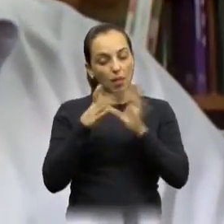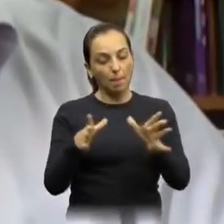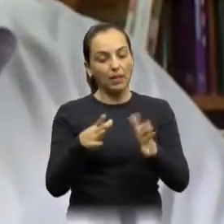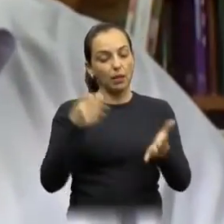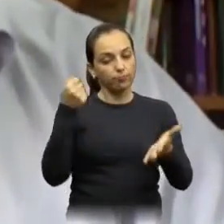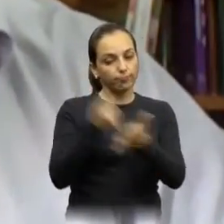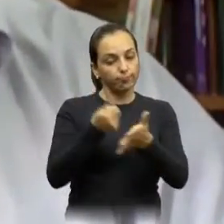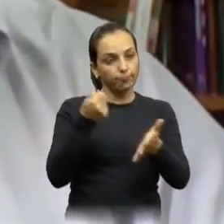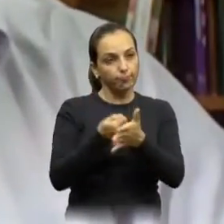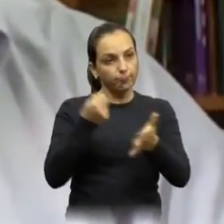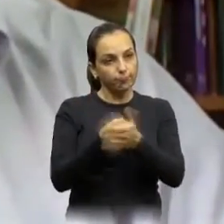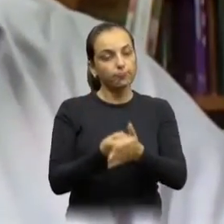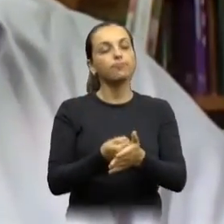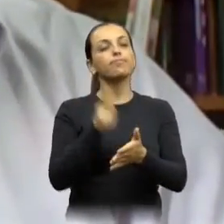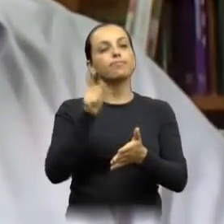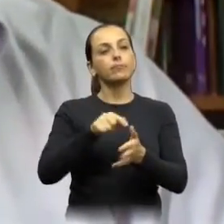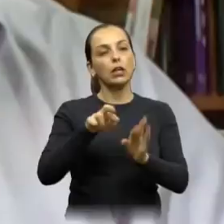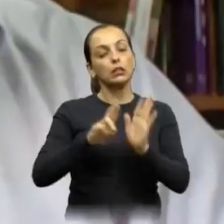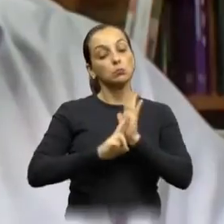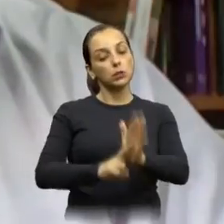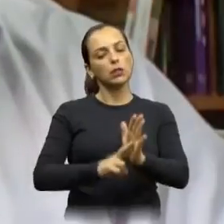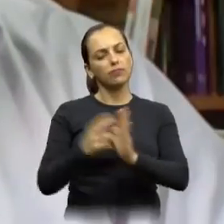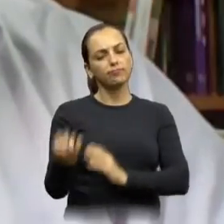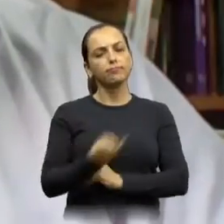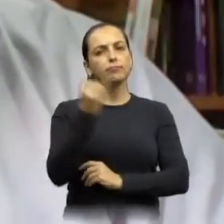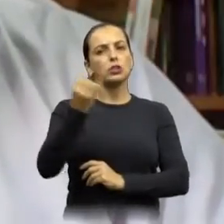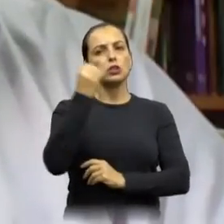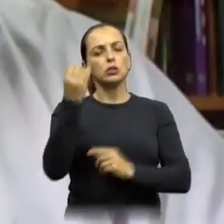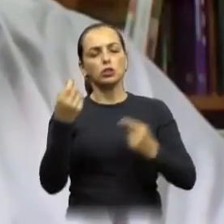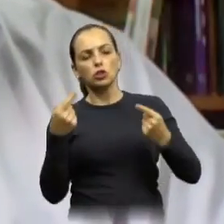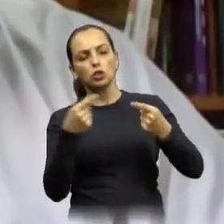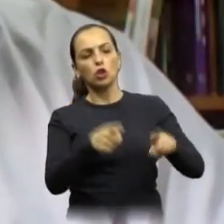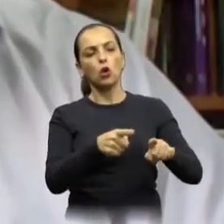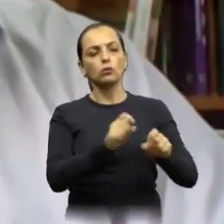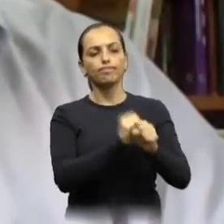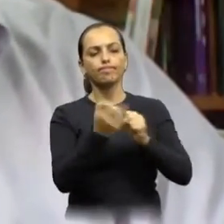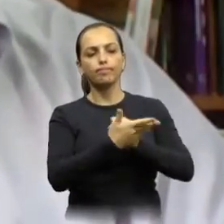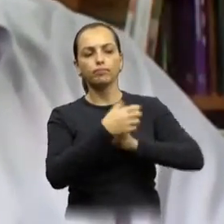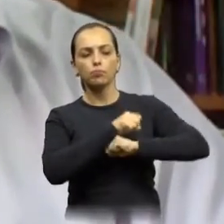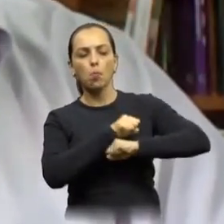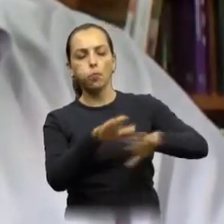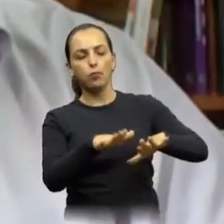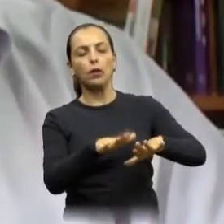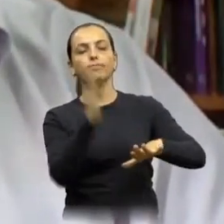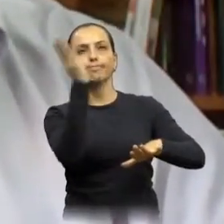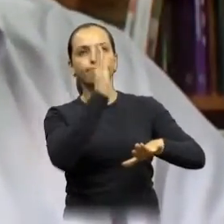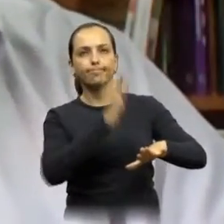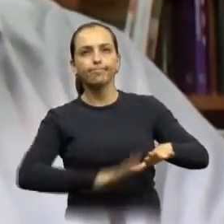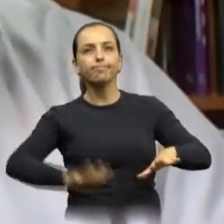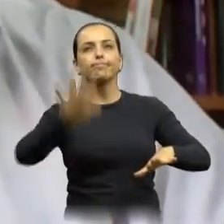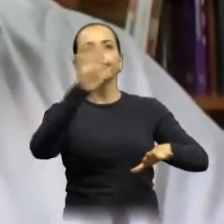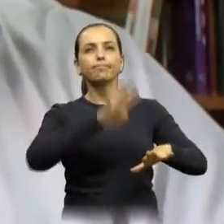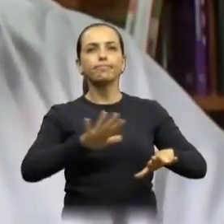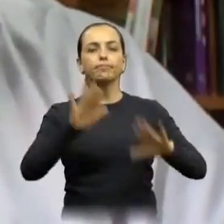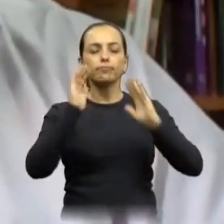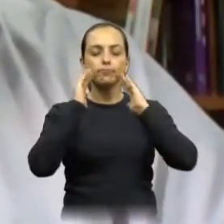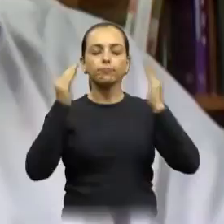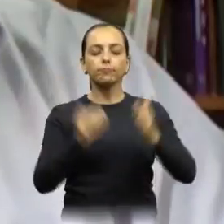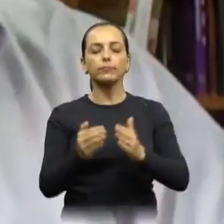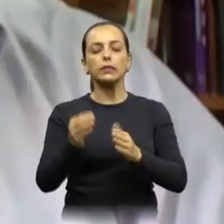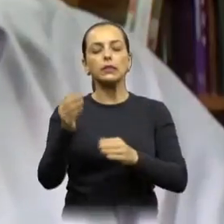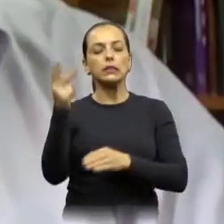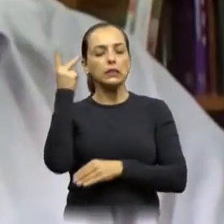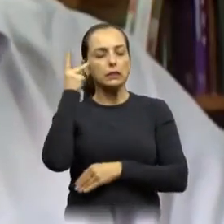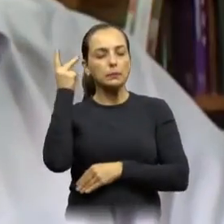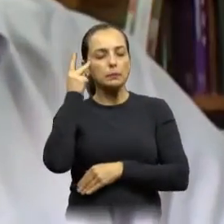e tinha um papel muito importante no combate, à pandemia. No Brasil e em especial na capital de São Paulo,